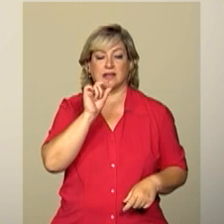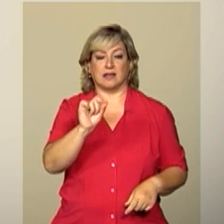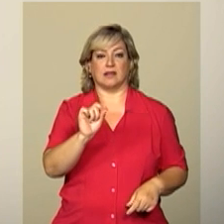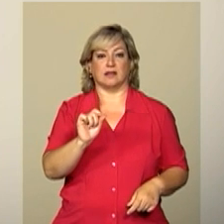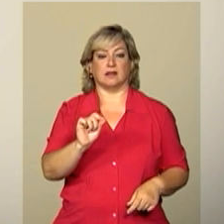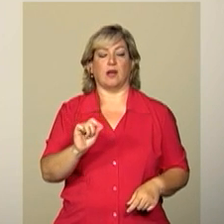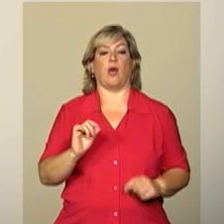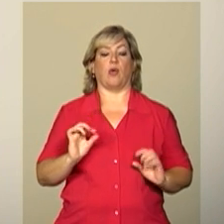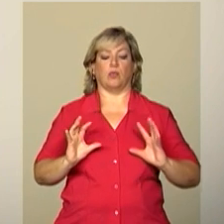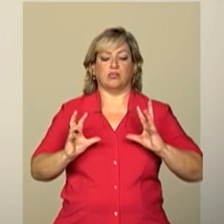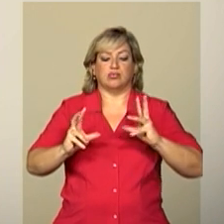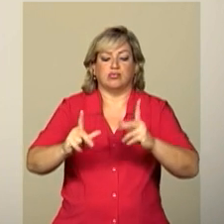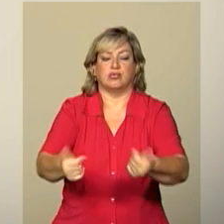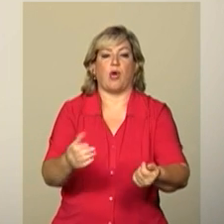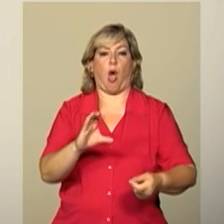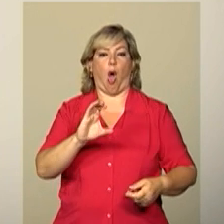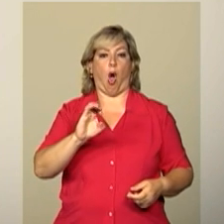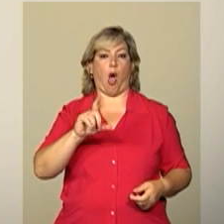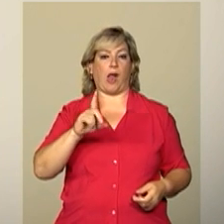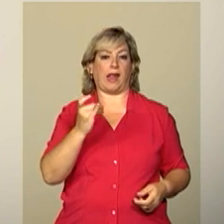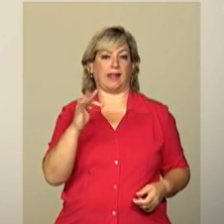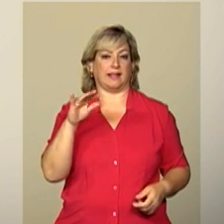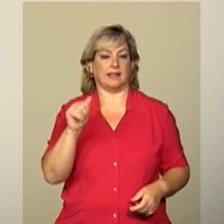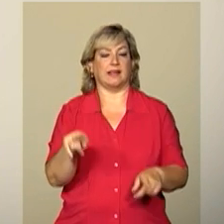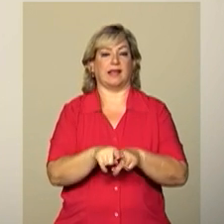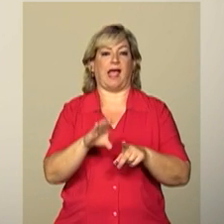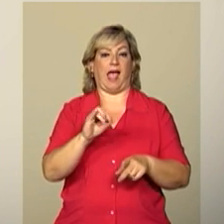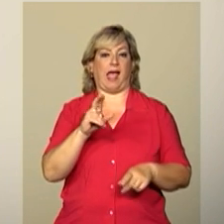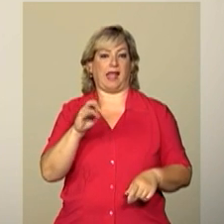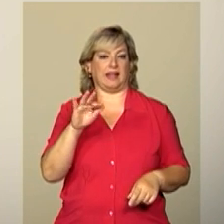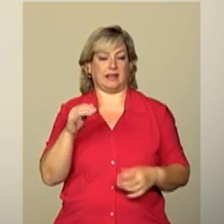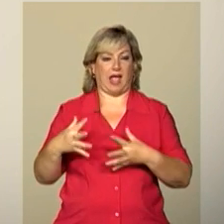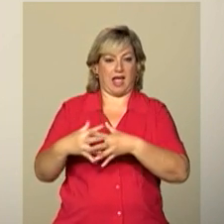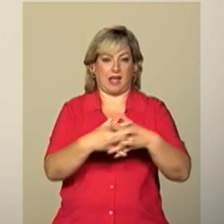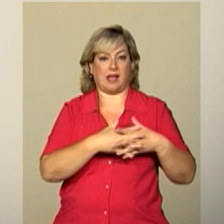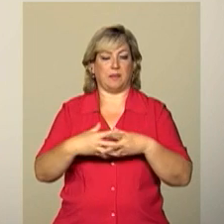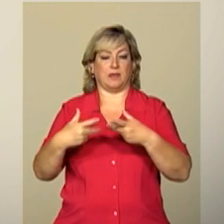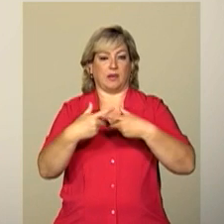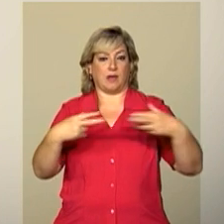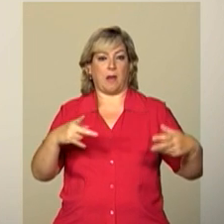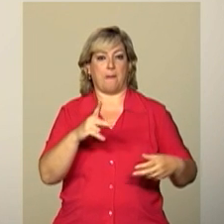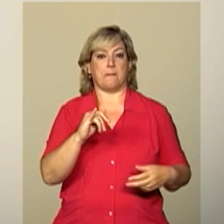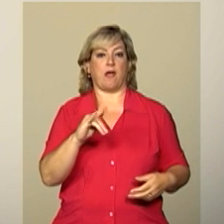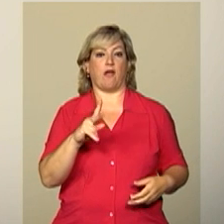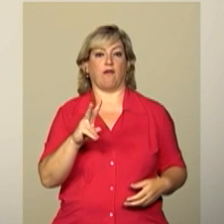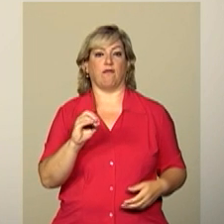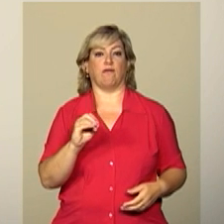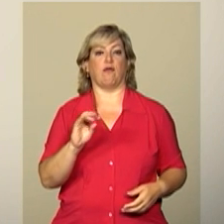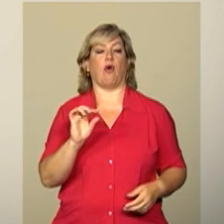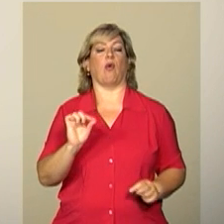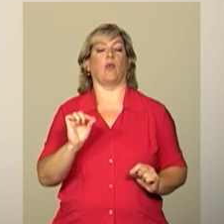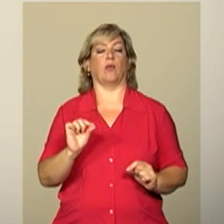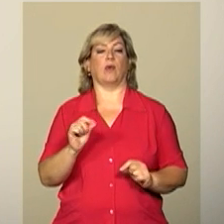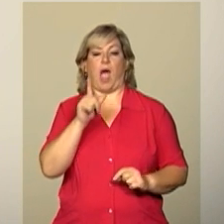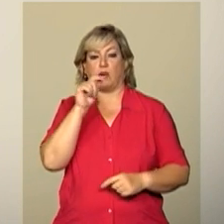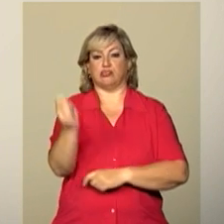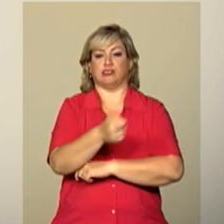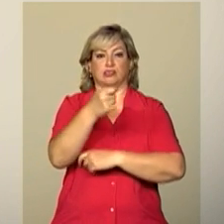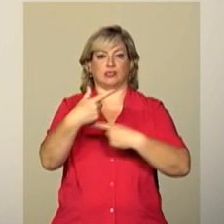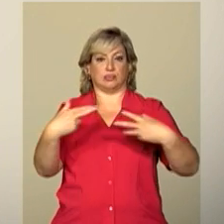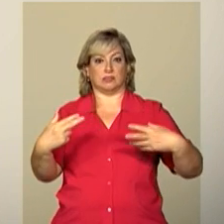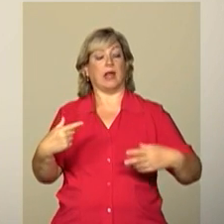colheitadeiras os tratores as carretas e os pivô de irrigação sabe Luciano Eu estive do show